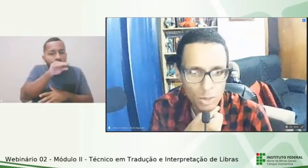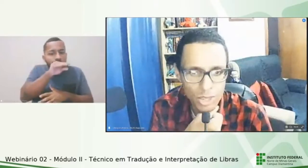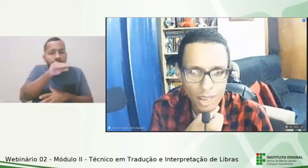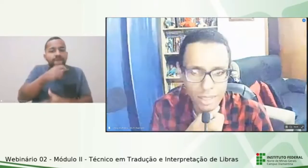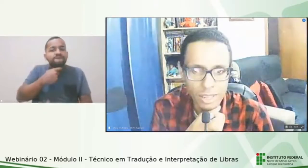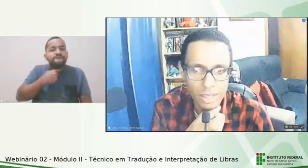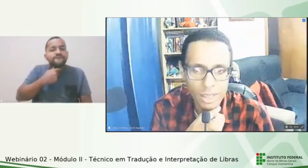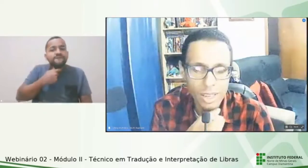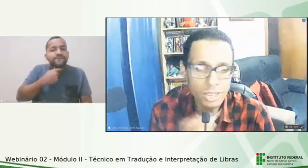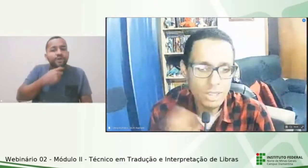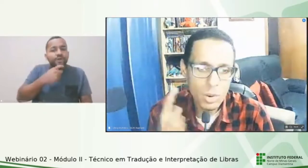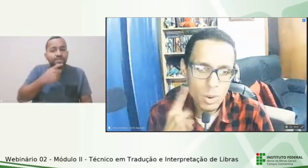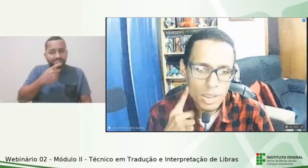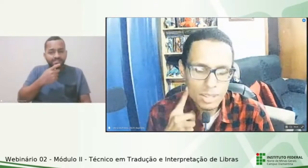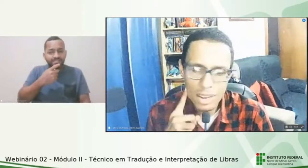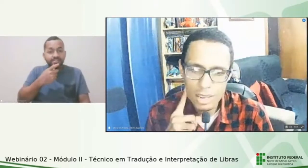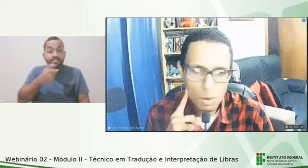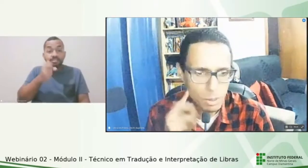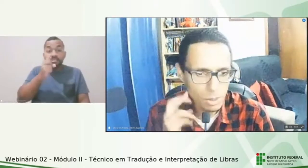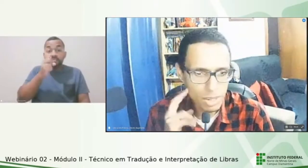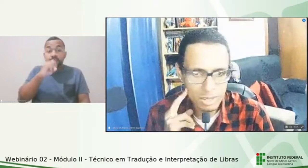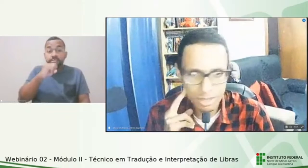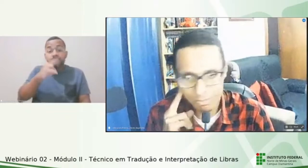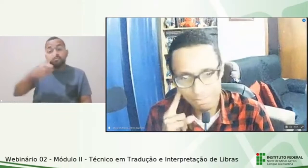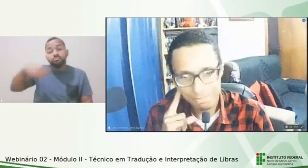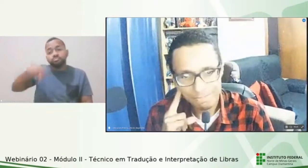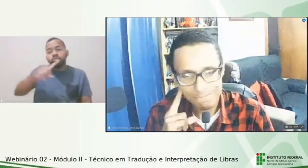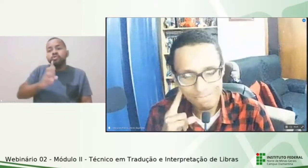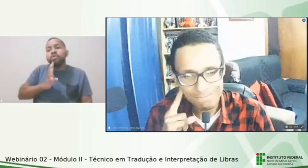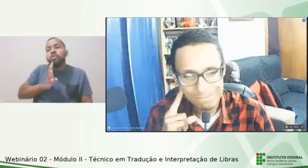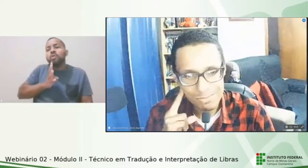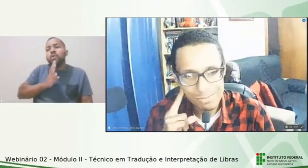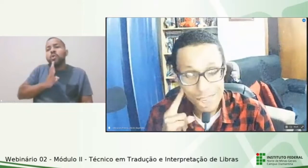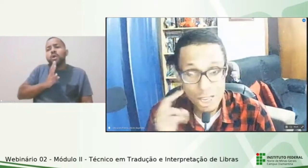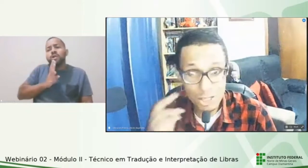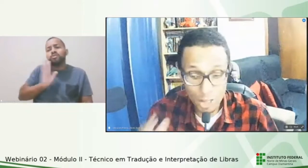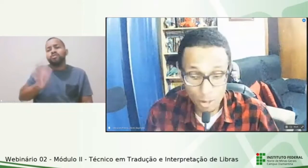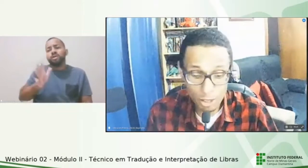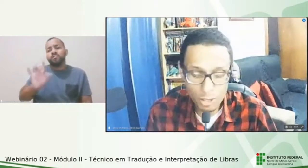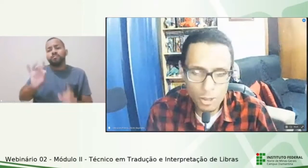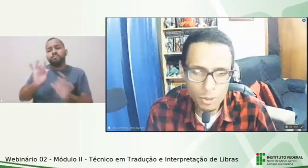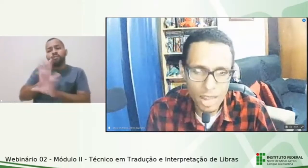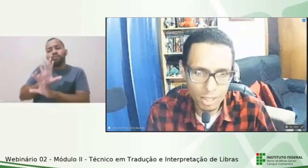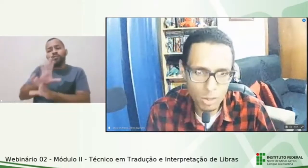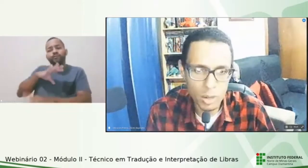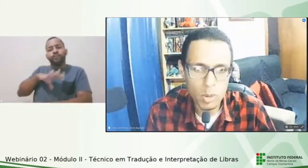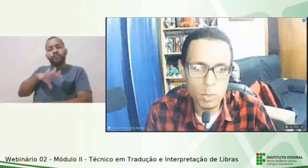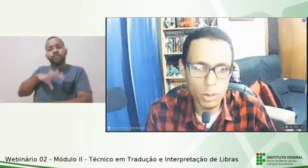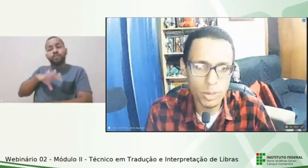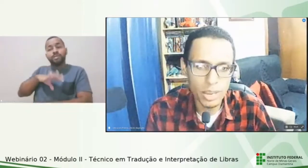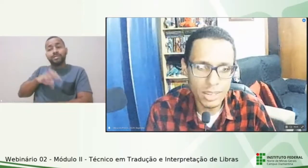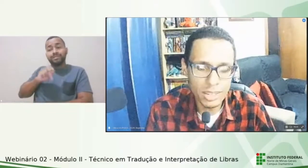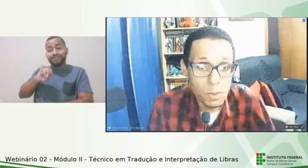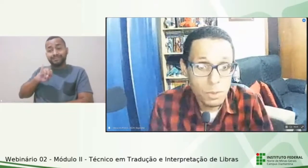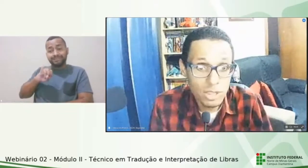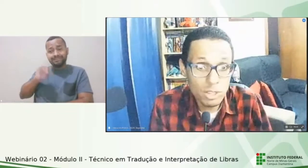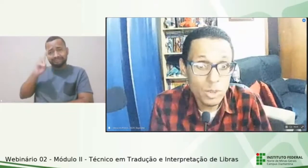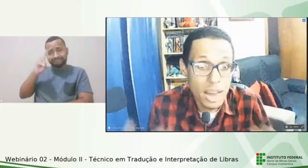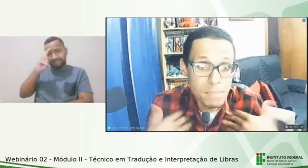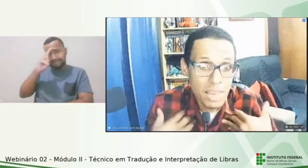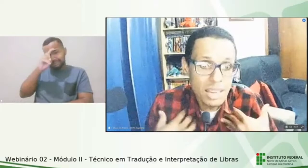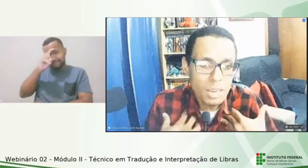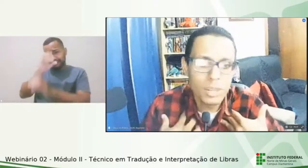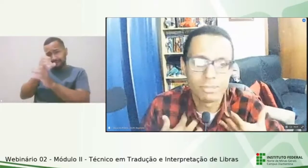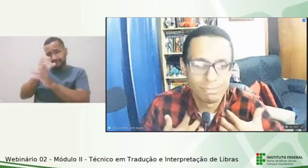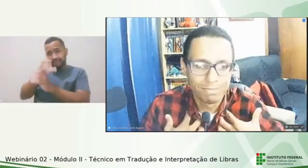tradução direta, se eu conhecer a língua portuguesa. Se eu tenho dificuldades com a língua portuguesa, eu preciso estudar